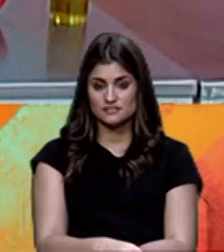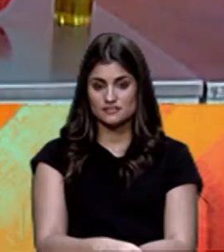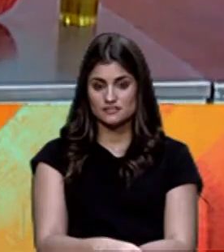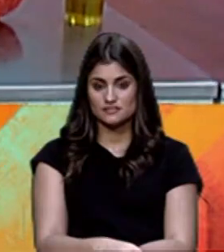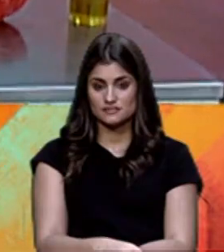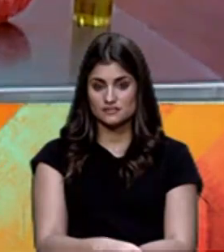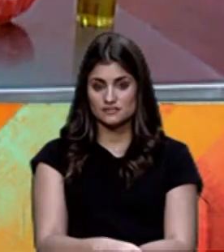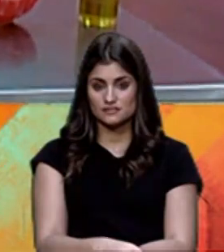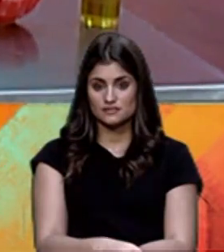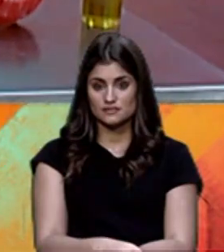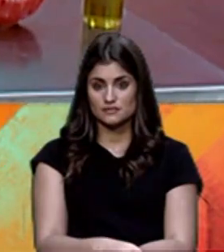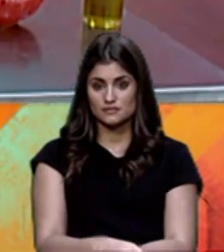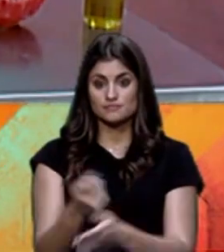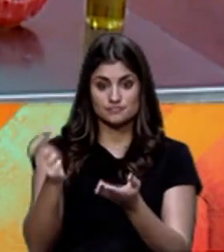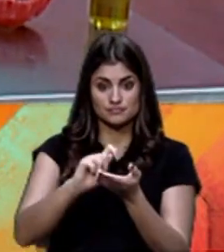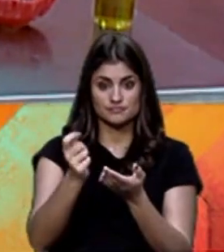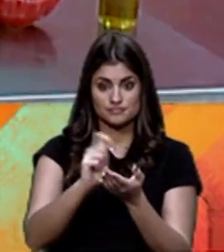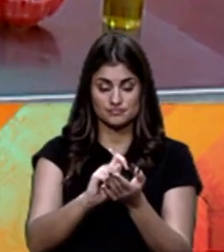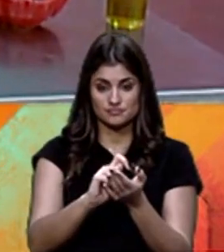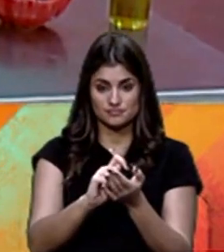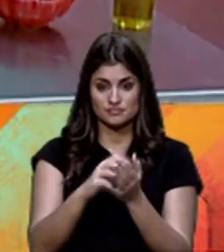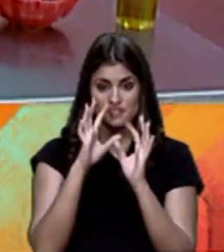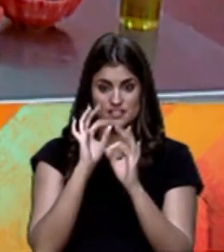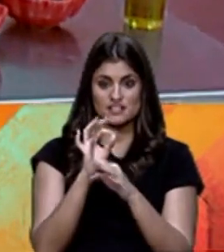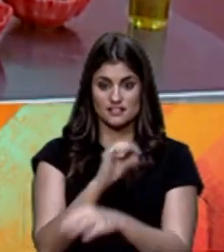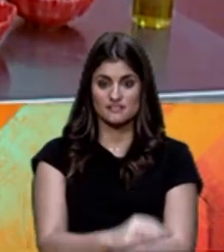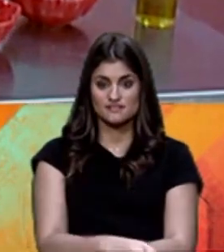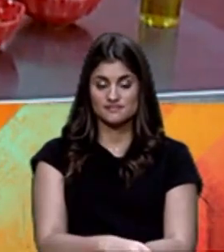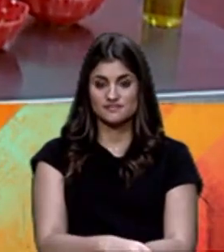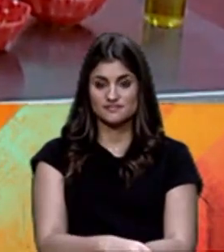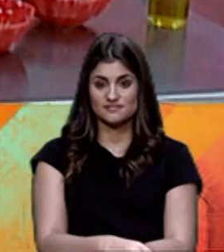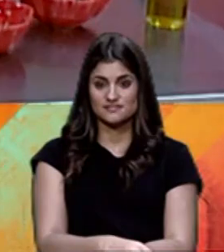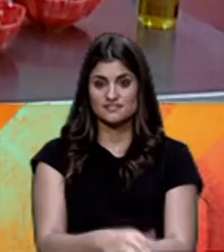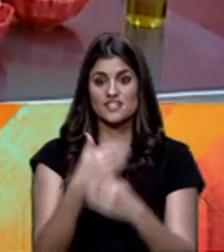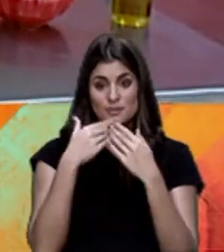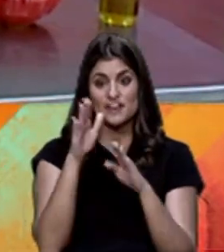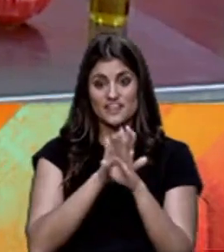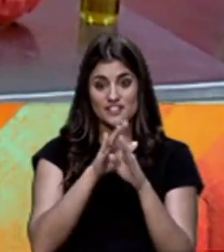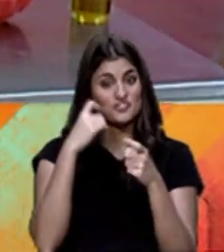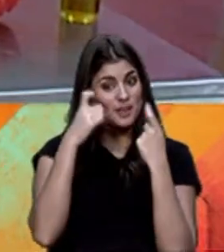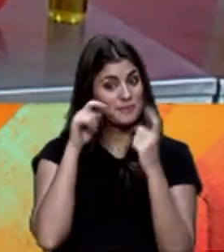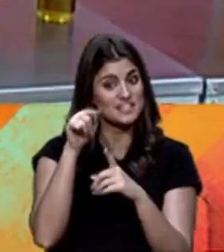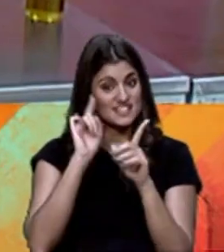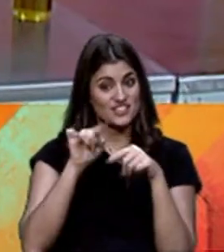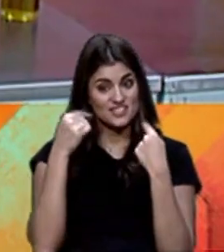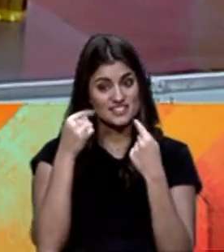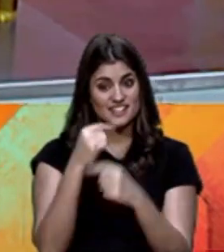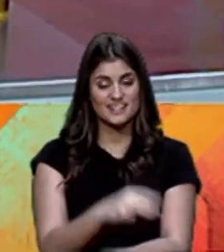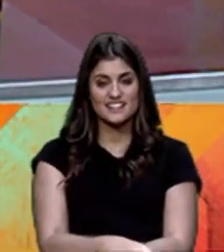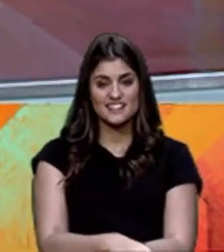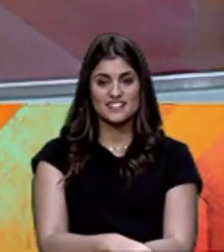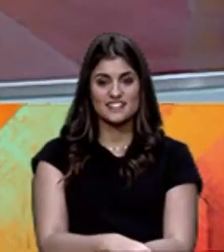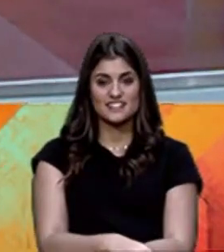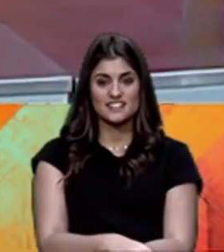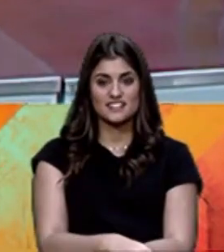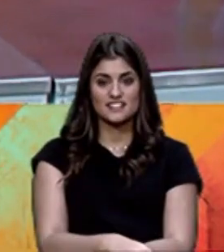Opa, vou pôr-me um bocadinho mais, assim uma dose um bocadinho mais generosa. Obrigado, querido, obrigado. Não estava a pensar em ti, Jorge, por acaso. E prova o meu